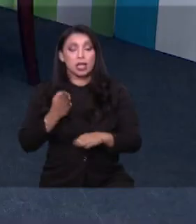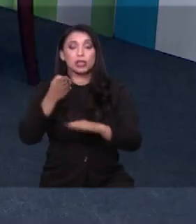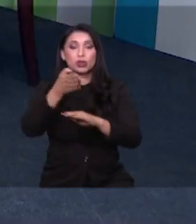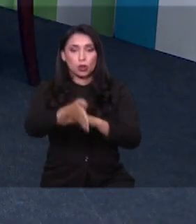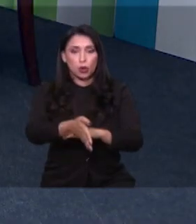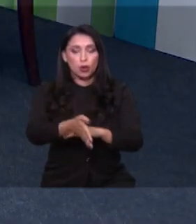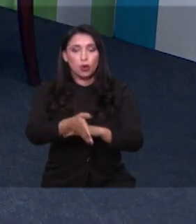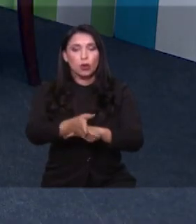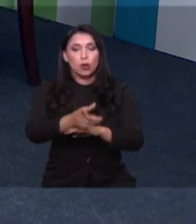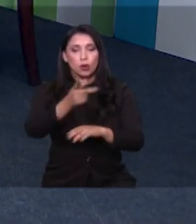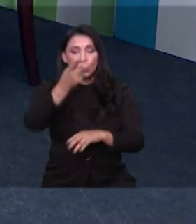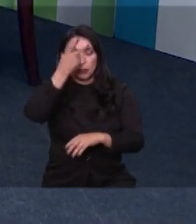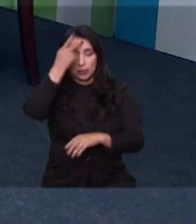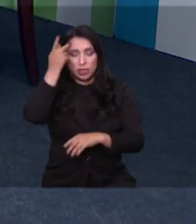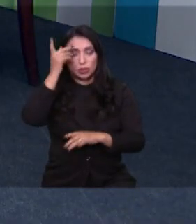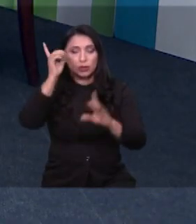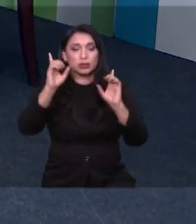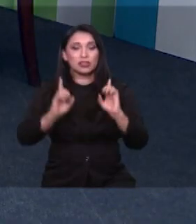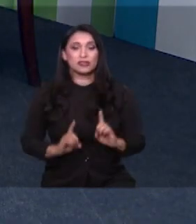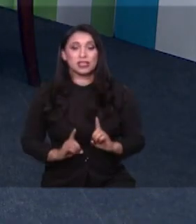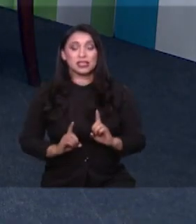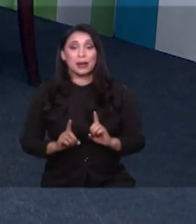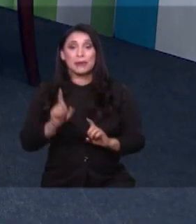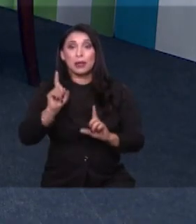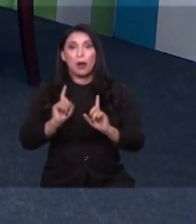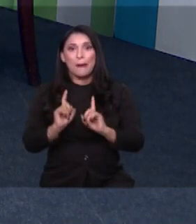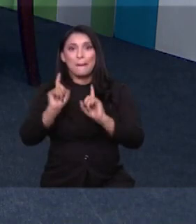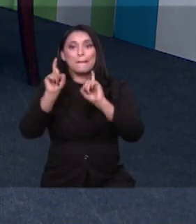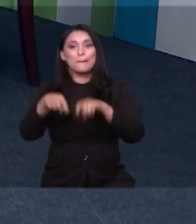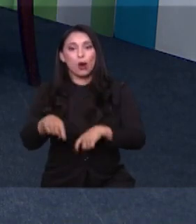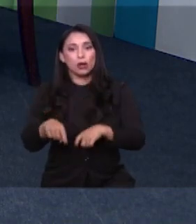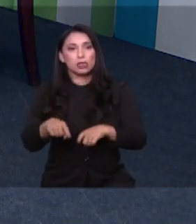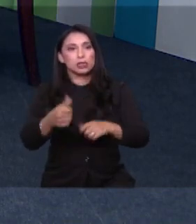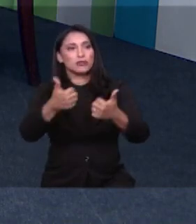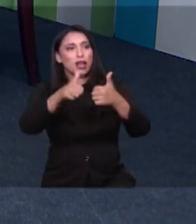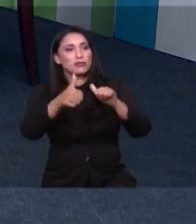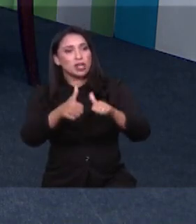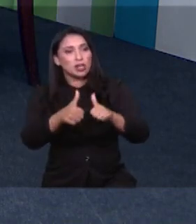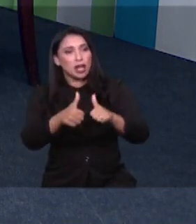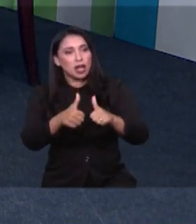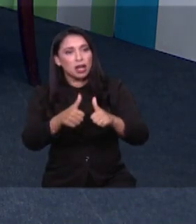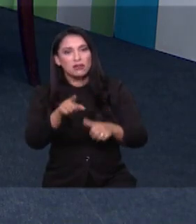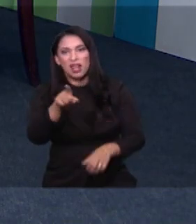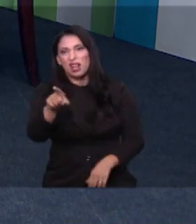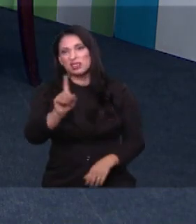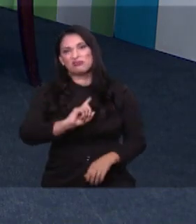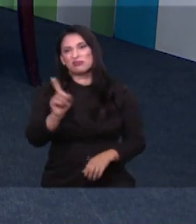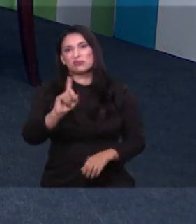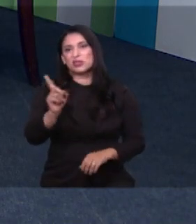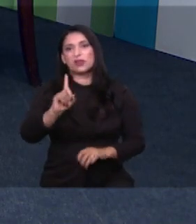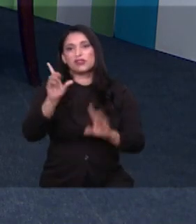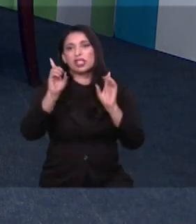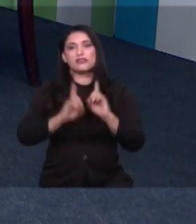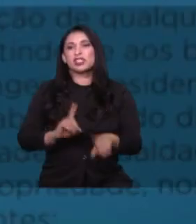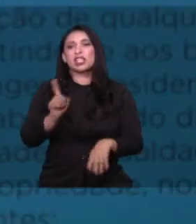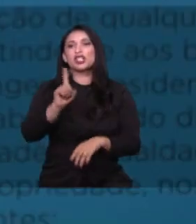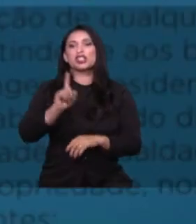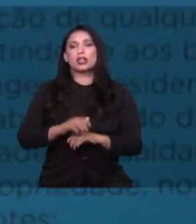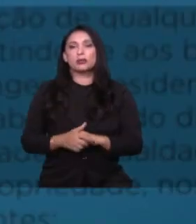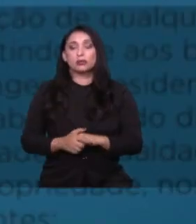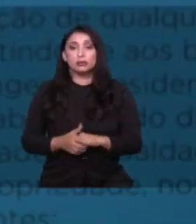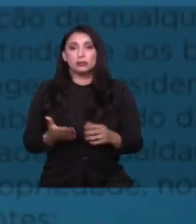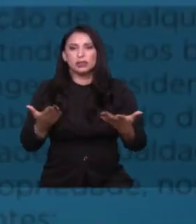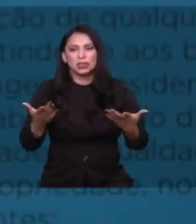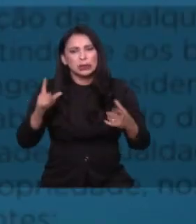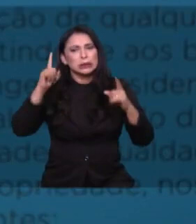deficiência, depois, para ela tomar posse, ela vai ser avaliada e ela não é considerada pessoa com deficiência. Então,